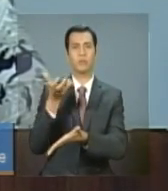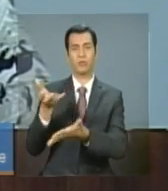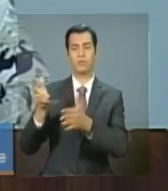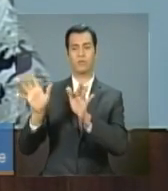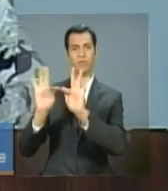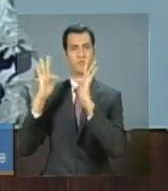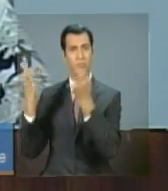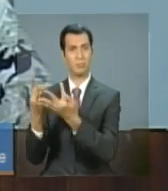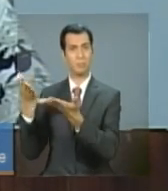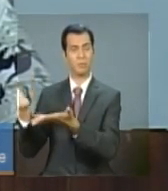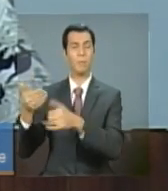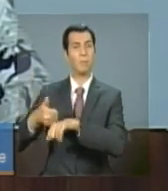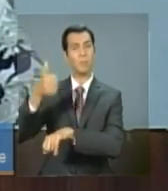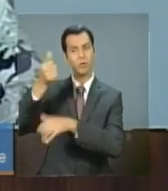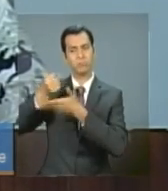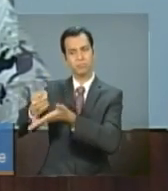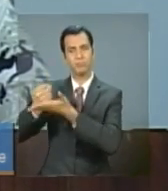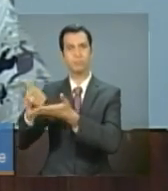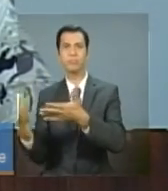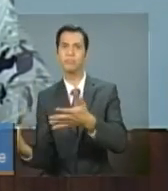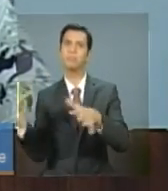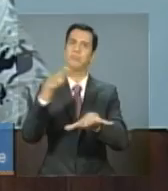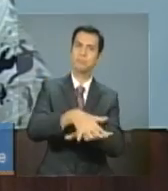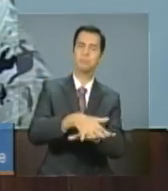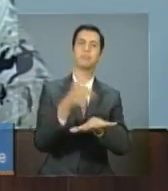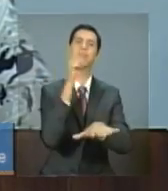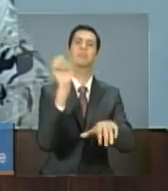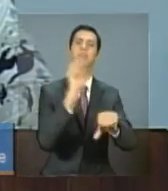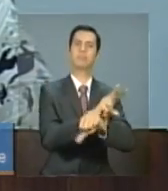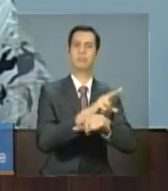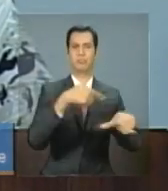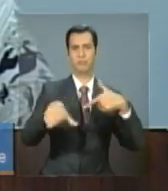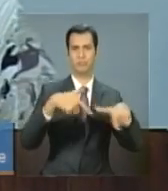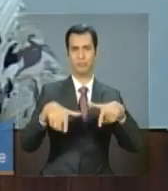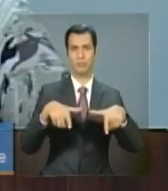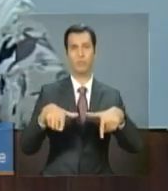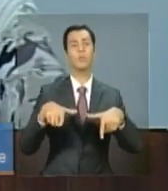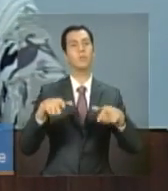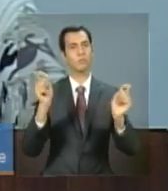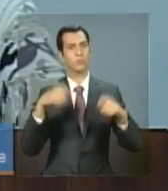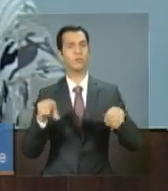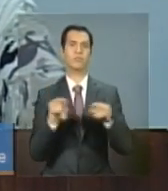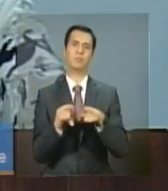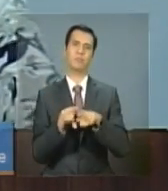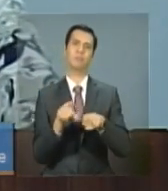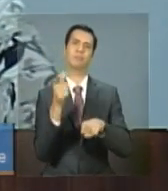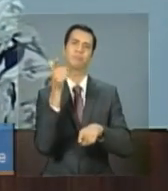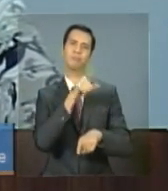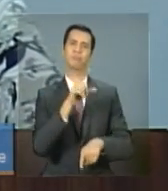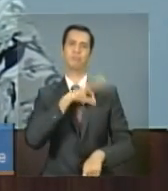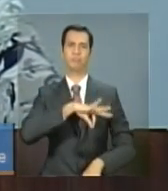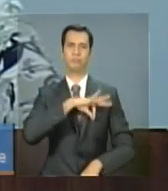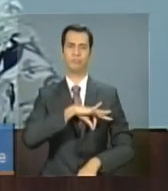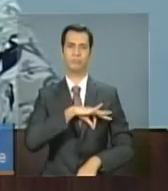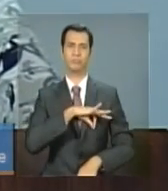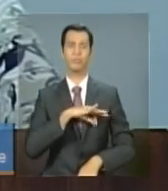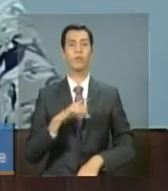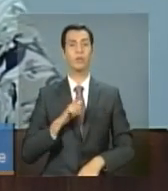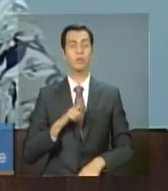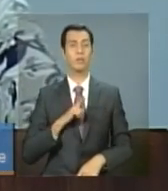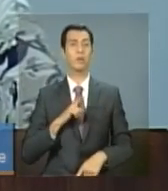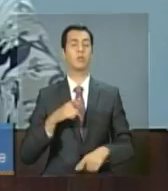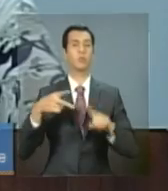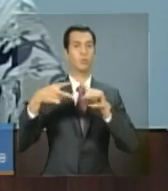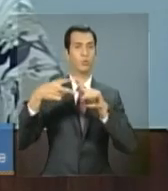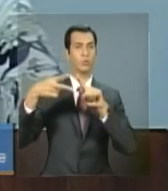do trabalho, no mundo da produção, né, gerando ocupação e renda. Então, nós estamos trabalhando com duas grandes